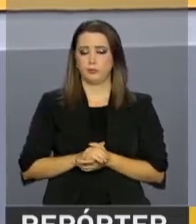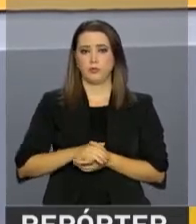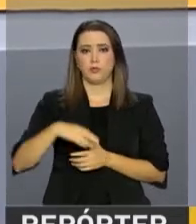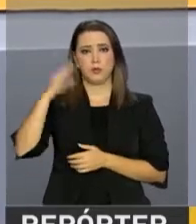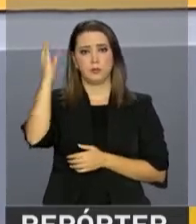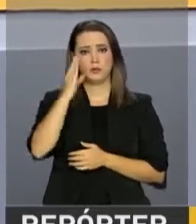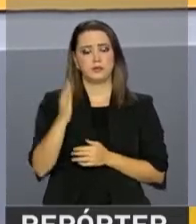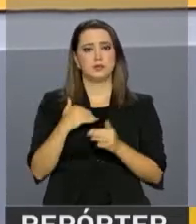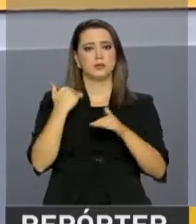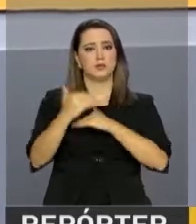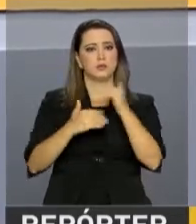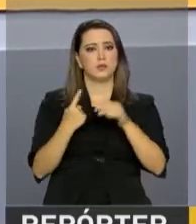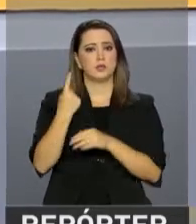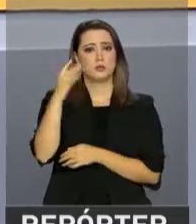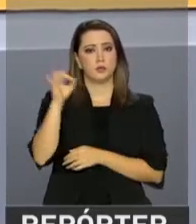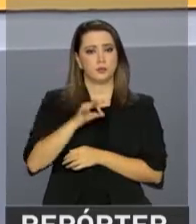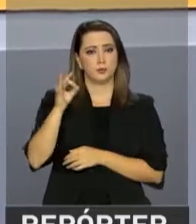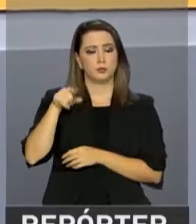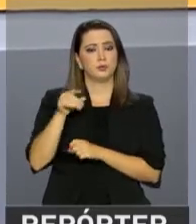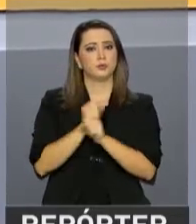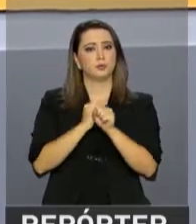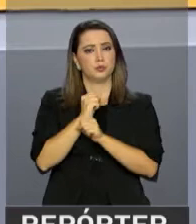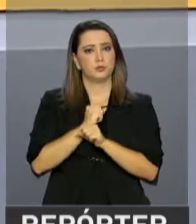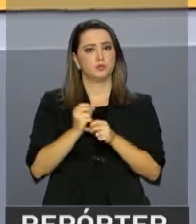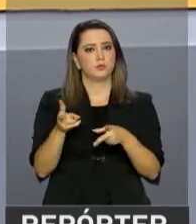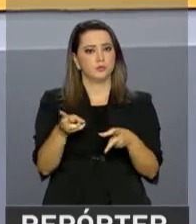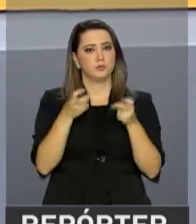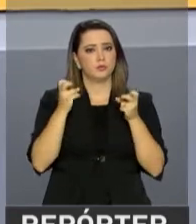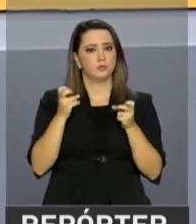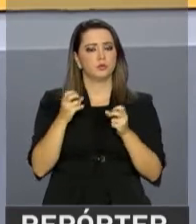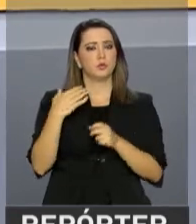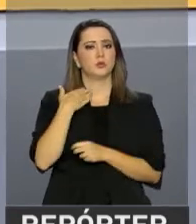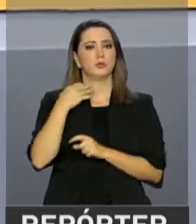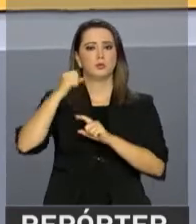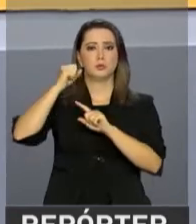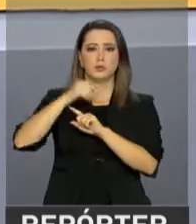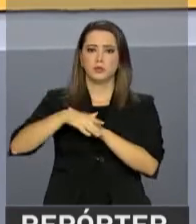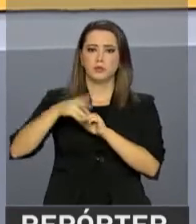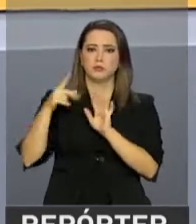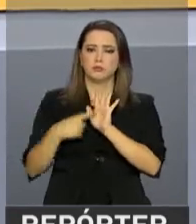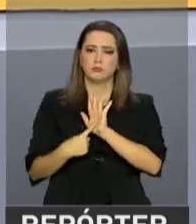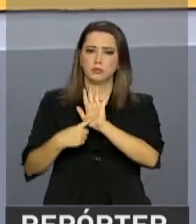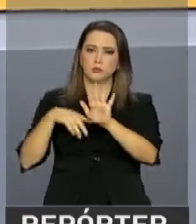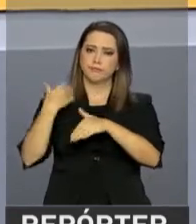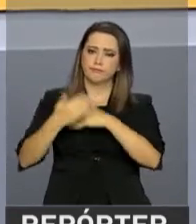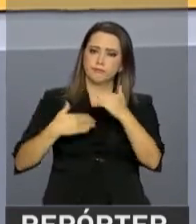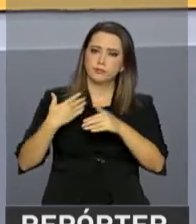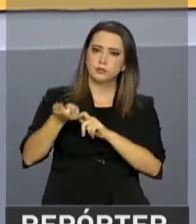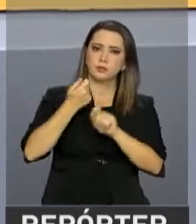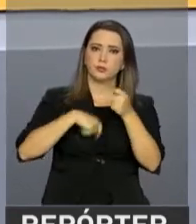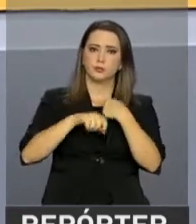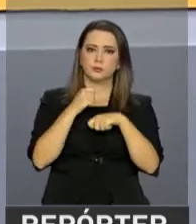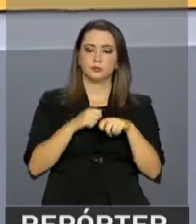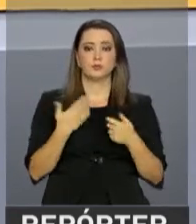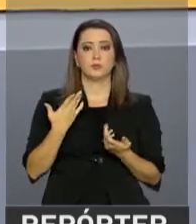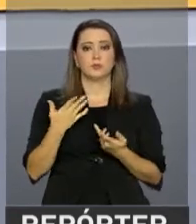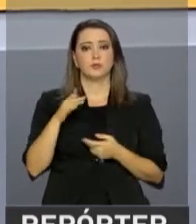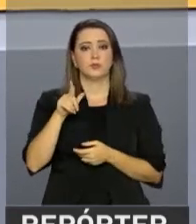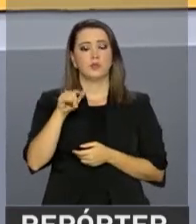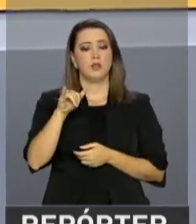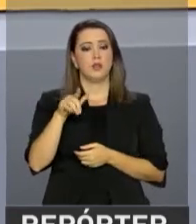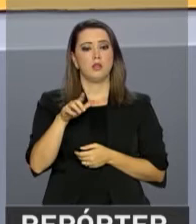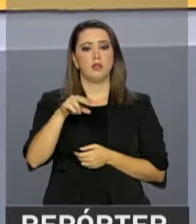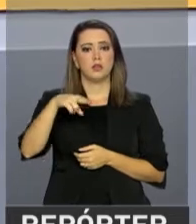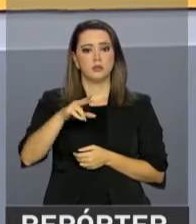1% este ano a estimativa é do presidente do banco central com base nas projeções do mercado financeiro e na golfe